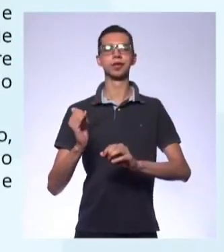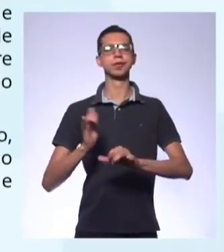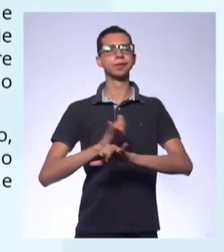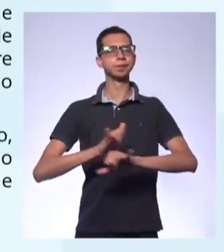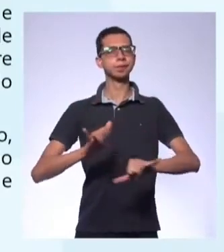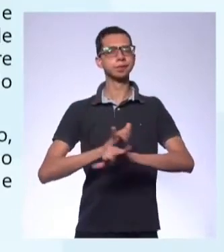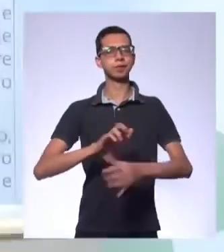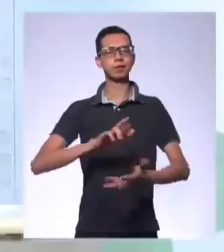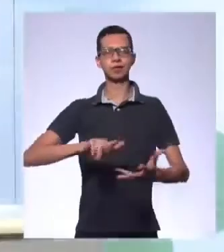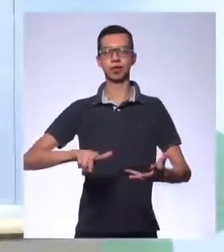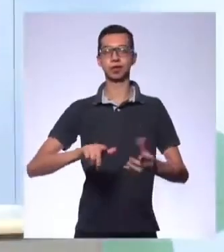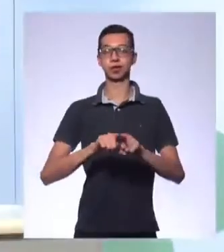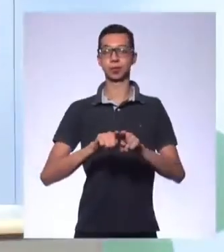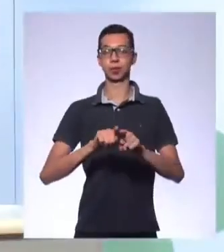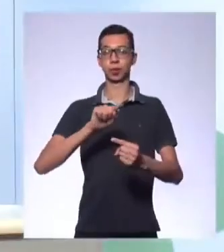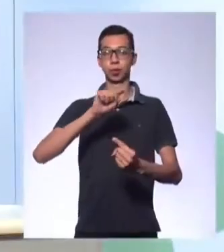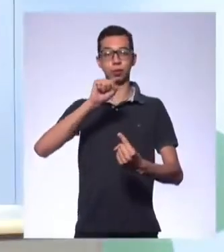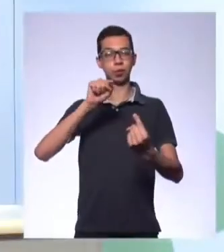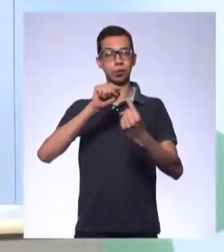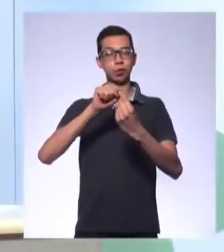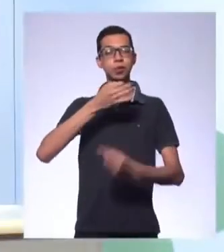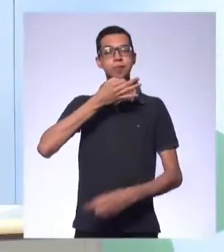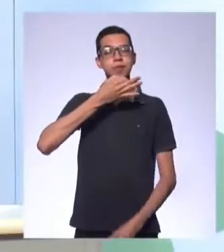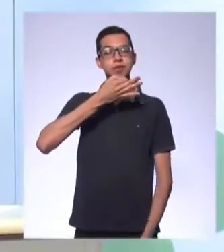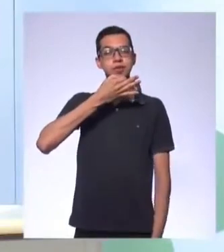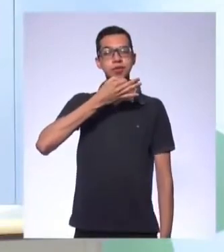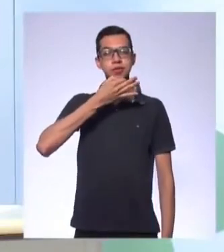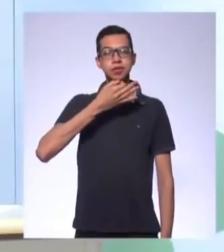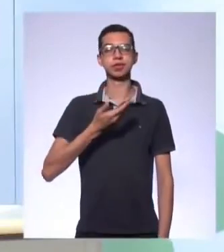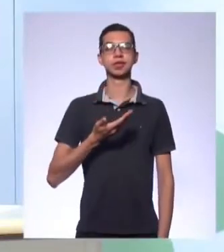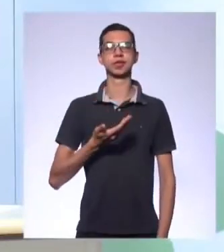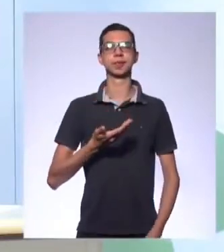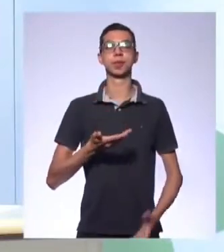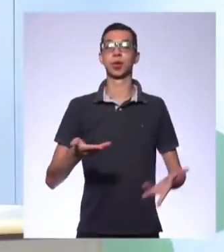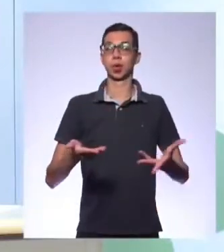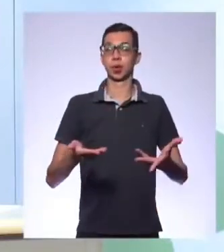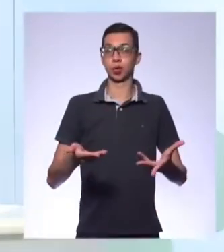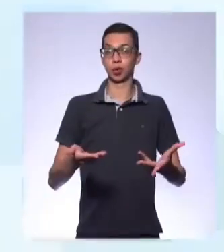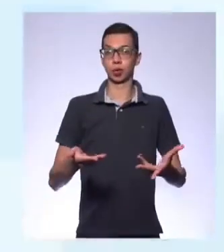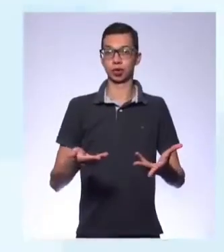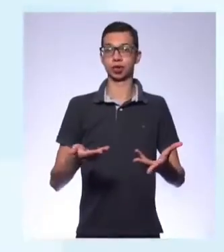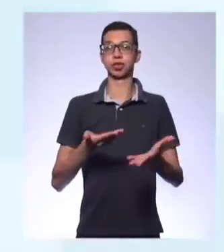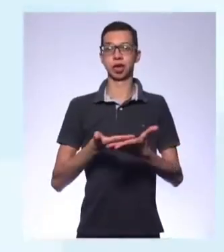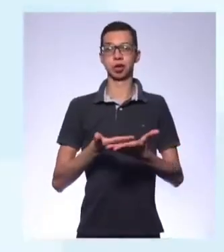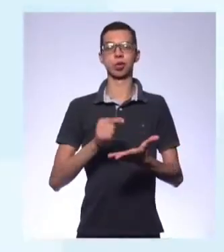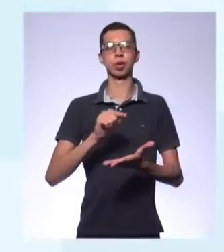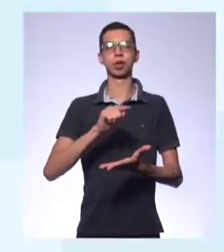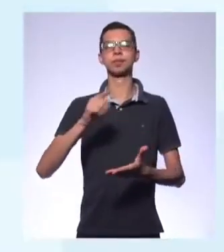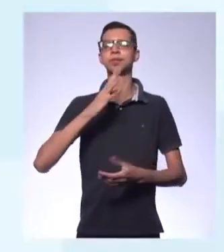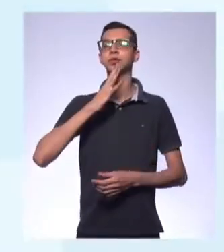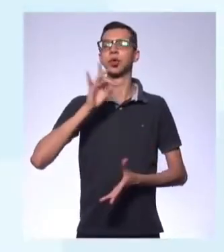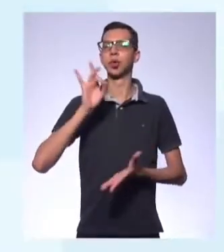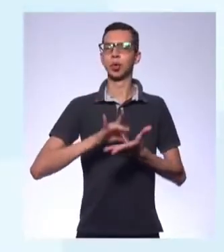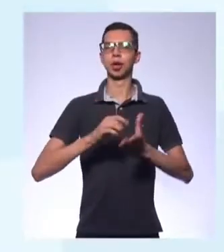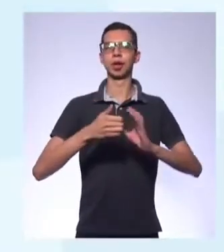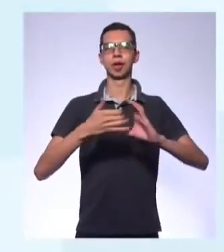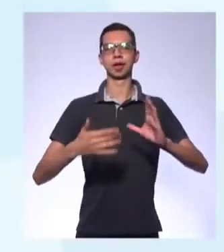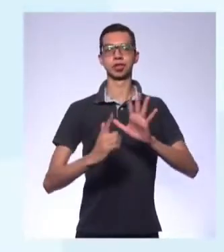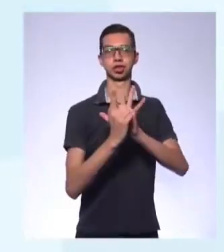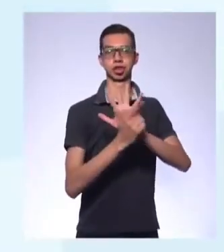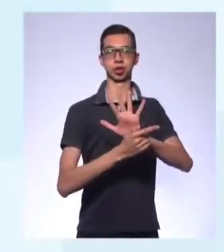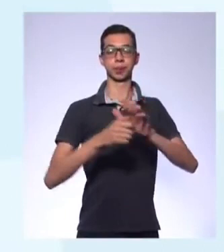e universos de referência. E os objetivos da aula são reconhecer as características do gênero